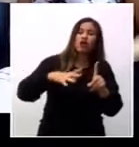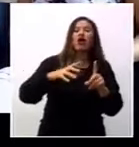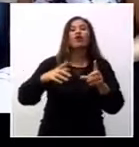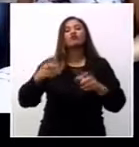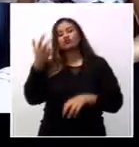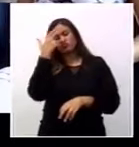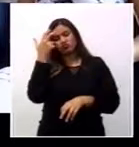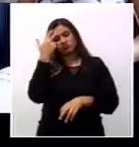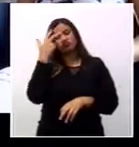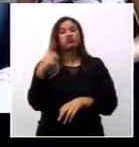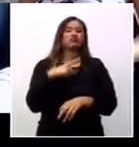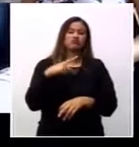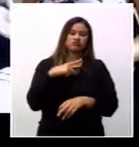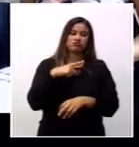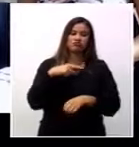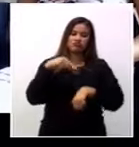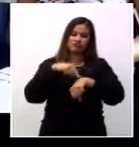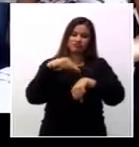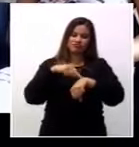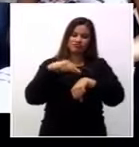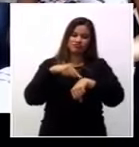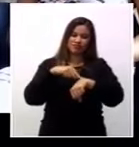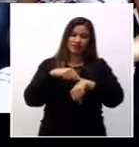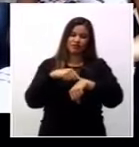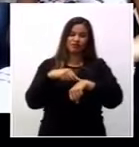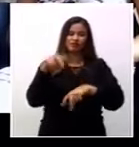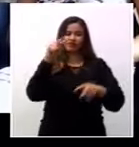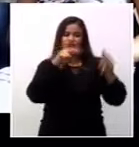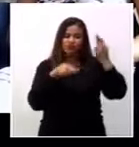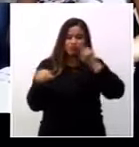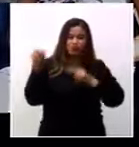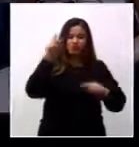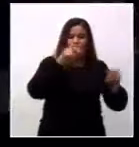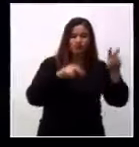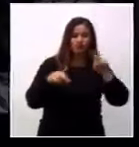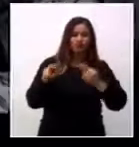bem? Vou dar um tempinho para você fazer essa leitura inicial.